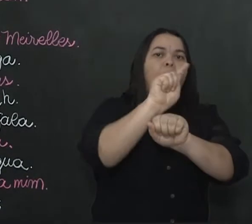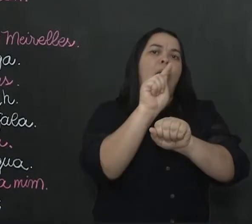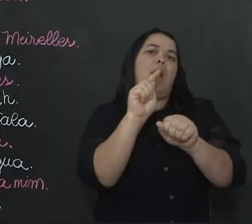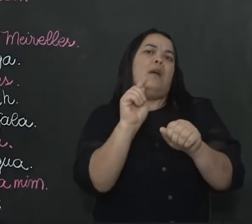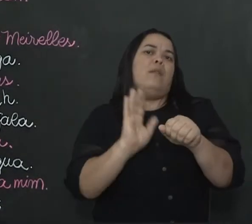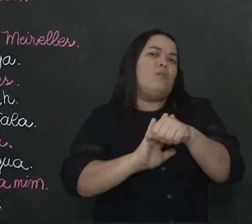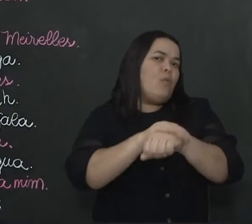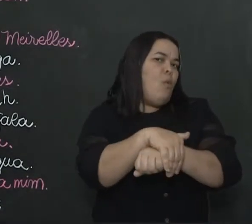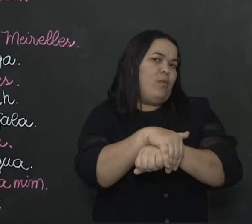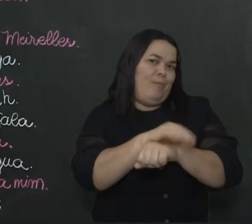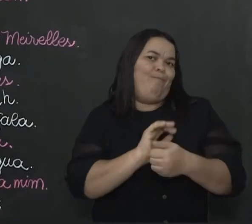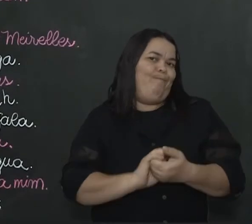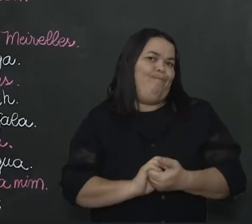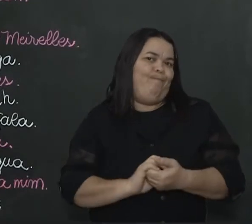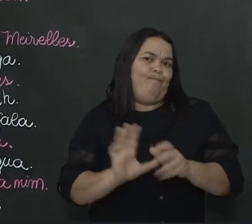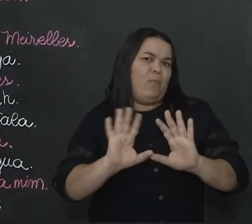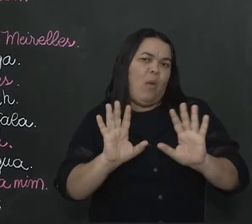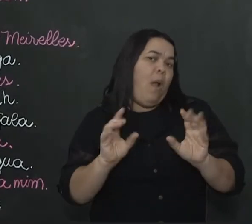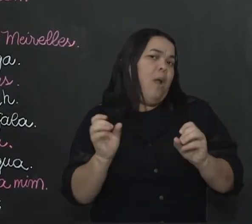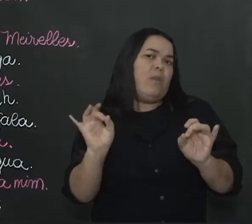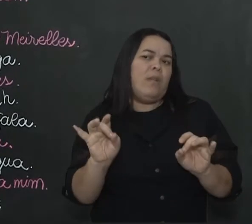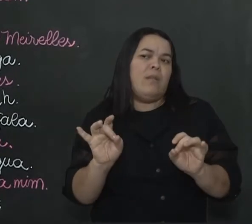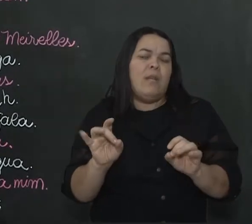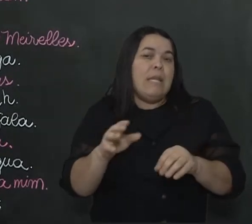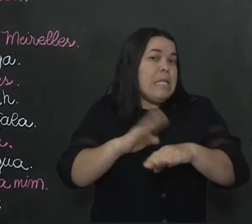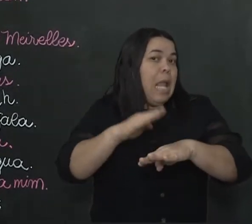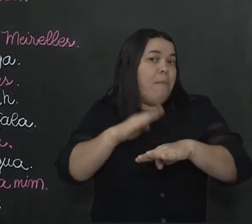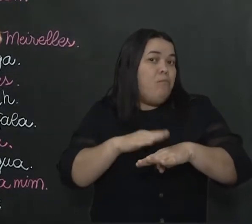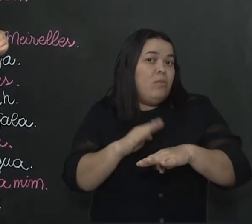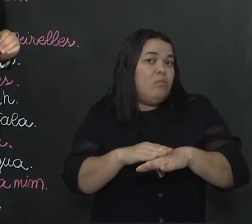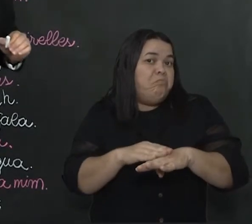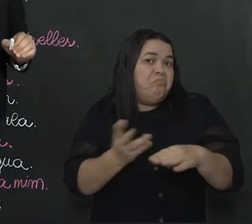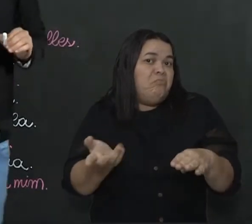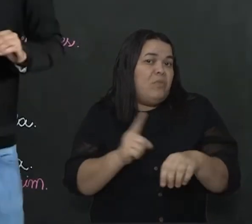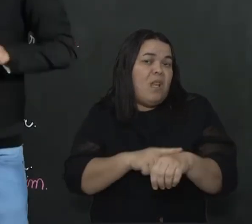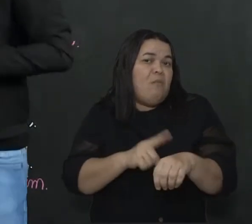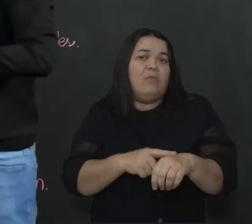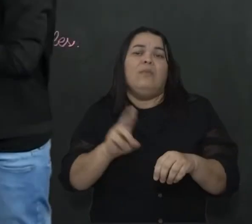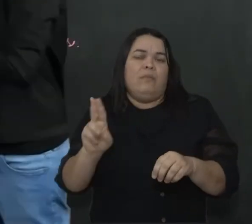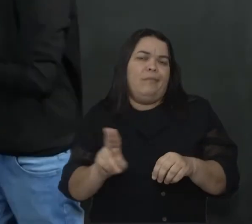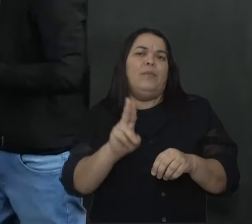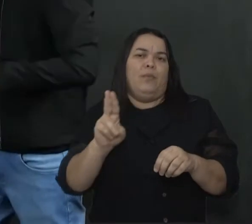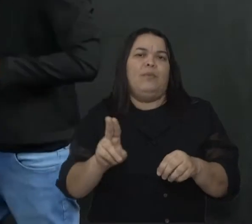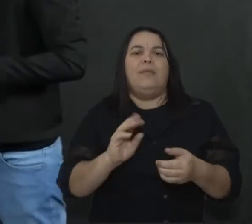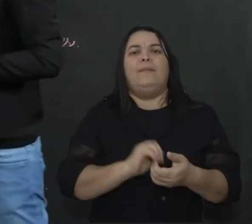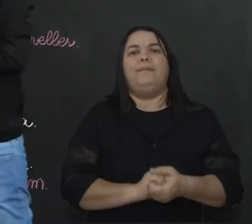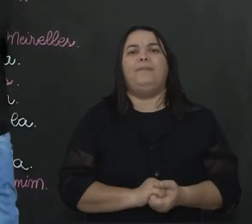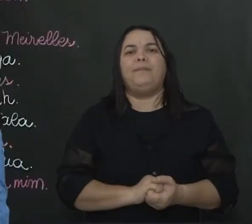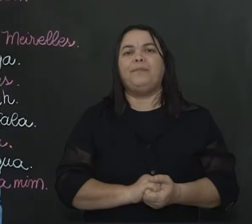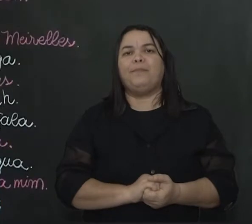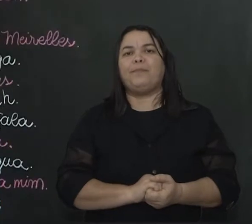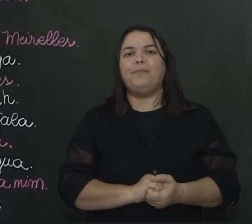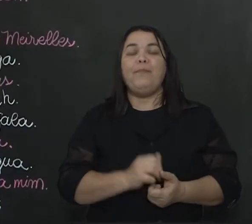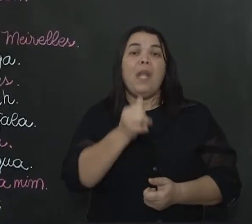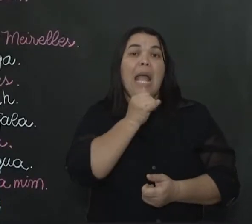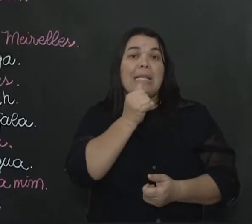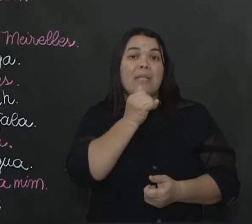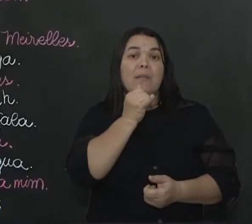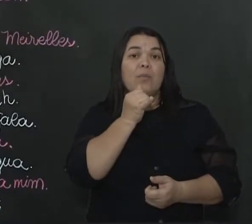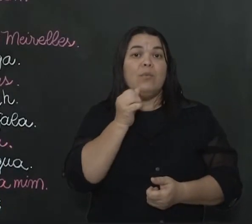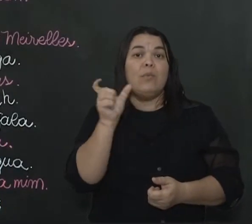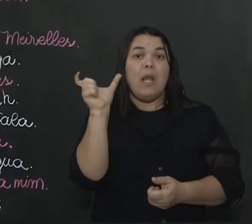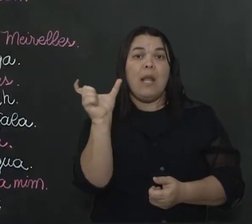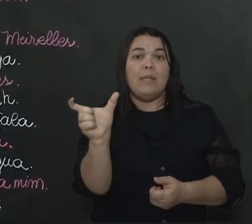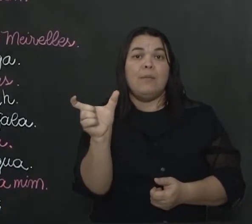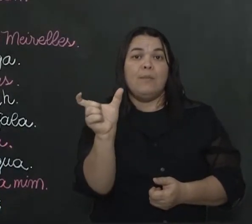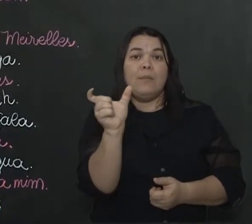caso não é uma questão de regência, a própria expressão já é escrita dessa forma. É o caso também da expressão